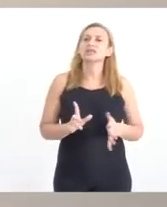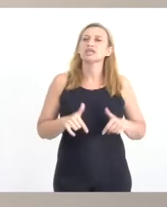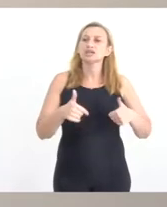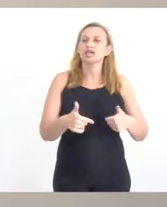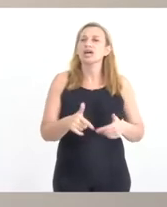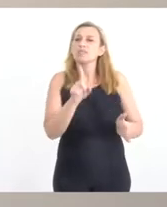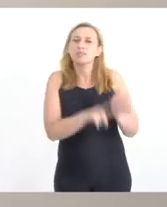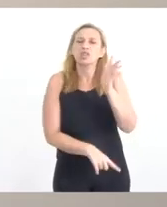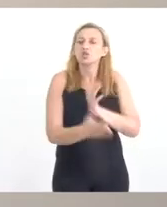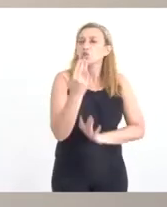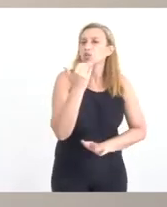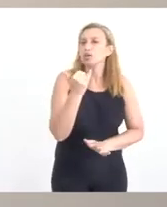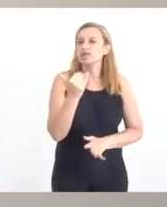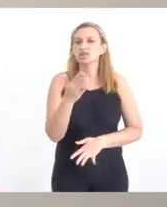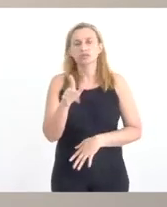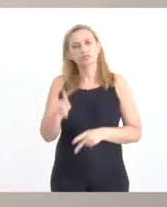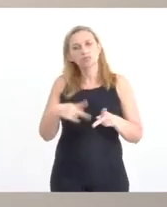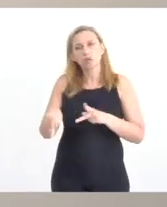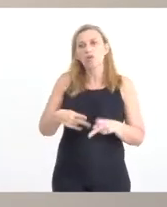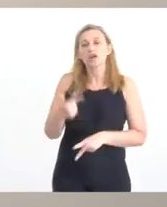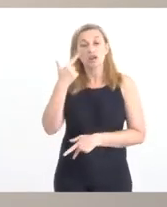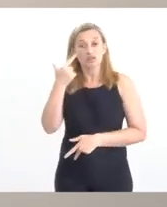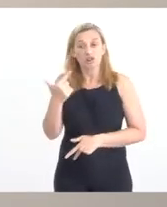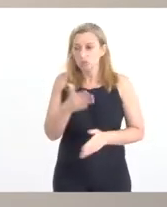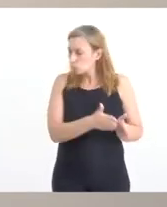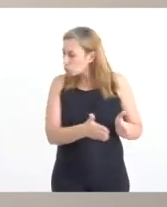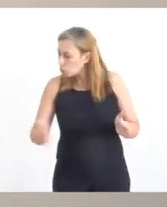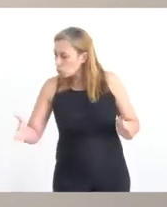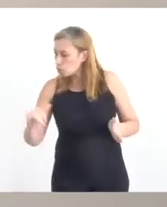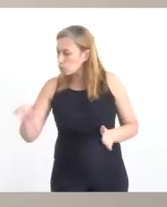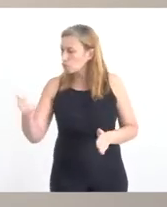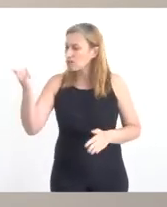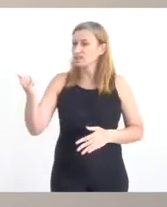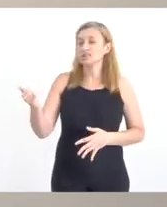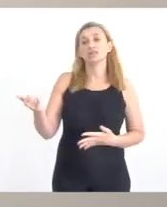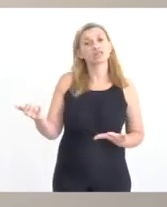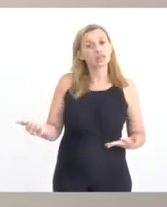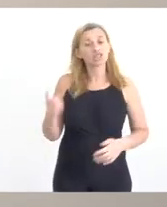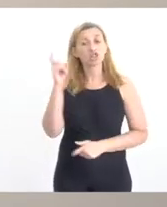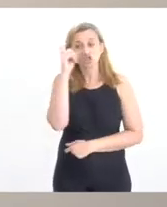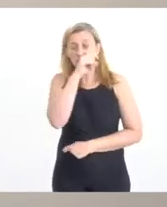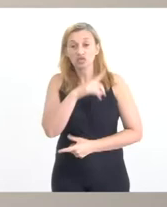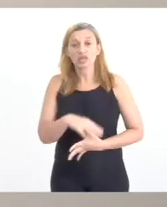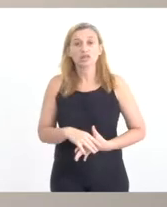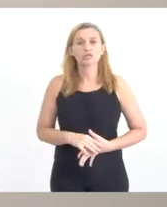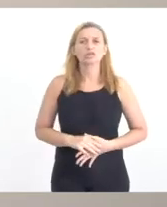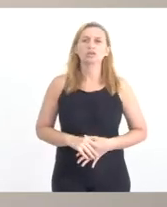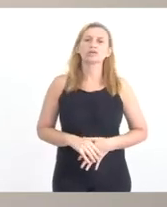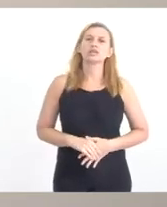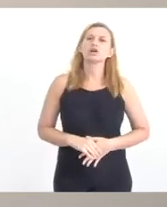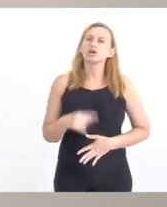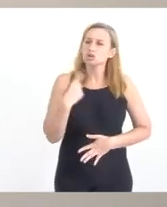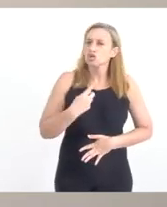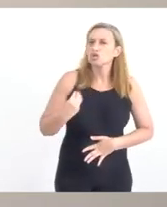menos comida na mesa do Povo Nós estamos vendo o processo inflação super galopante nós estamos vivendo o